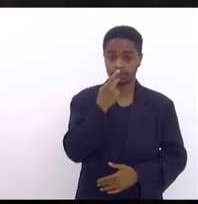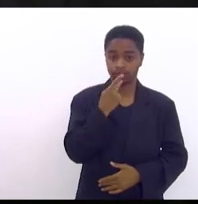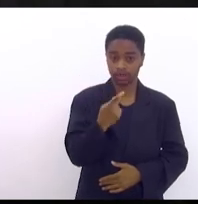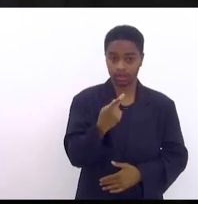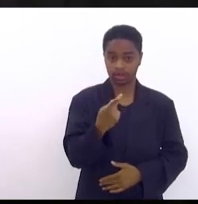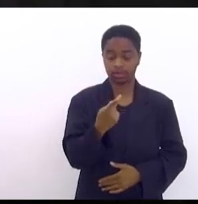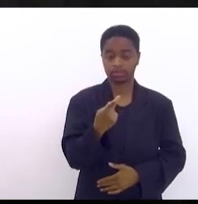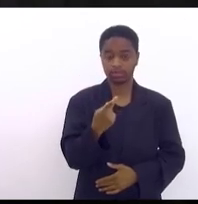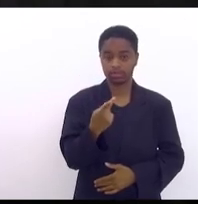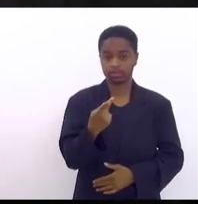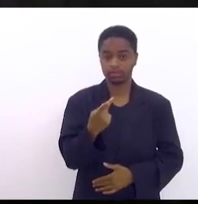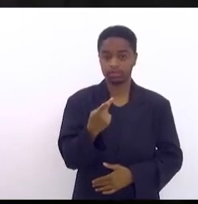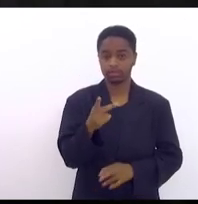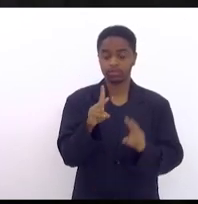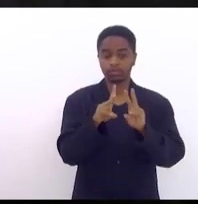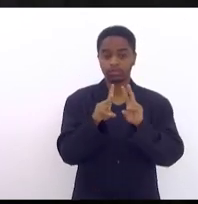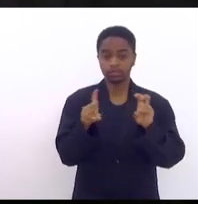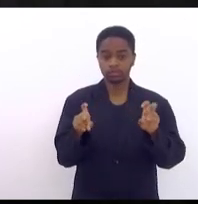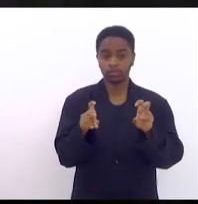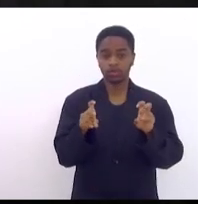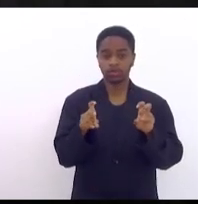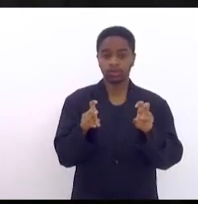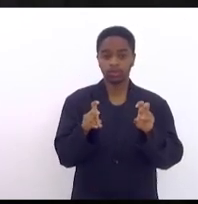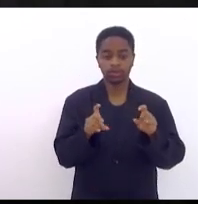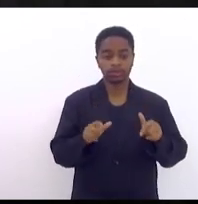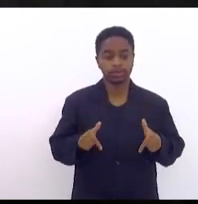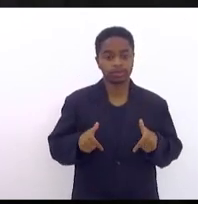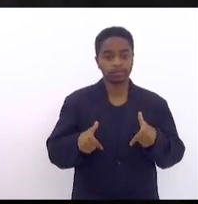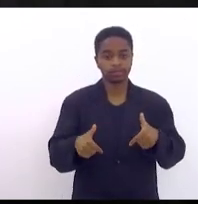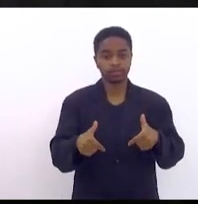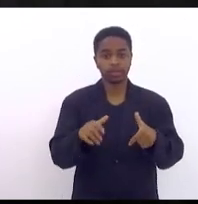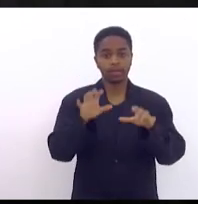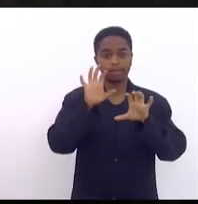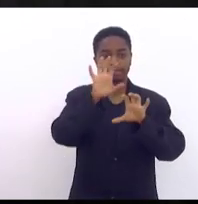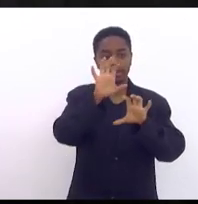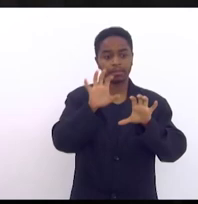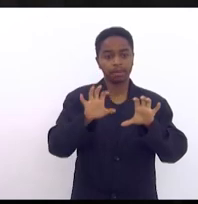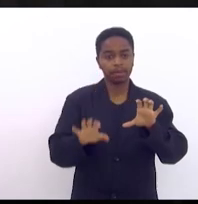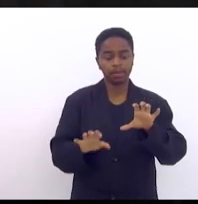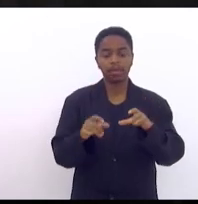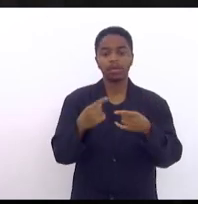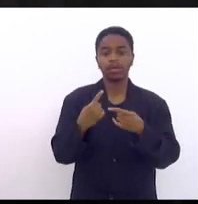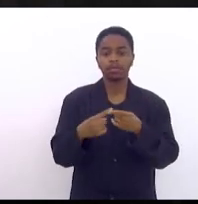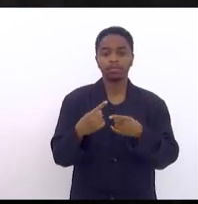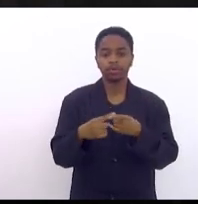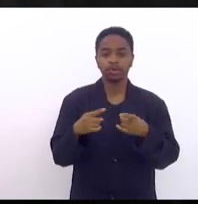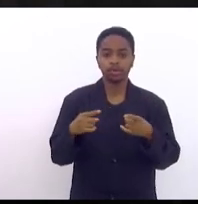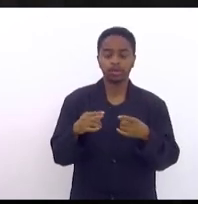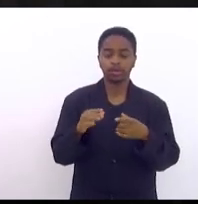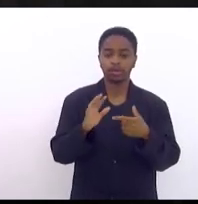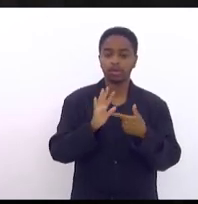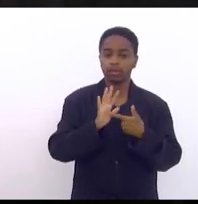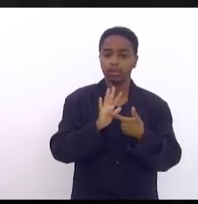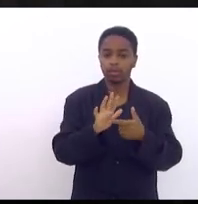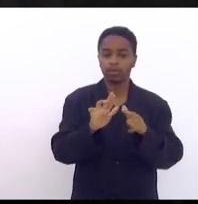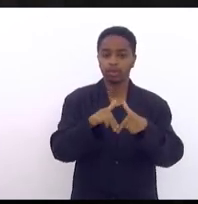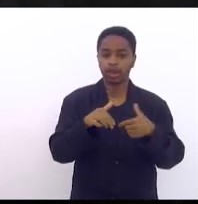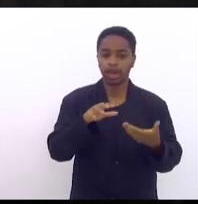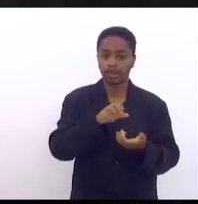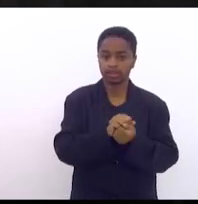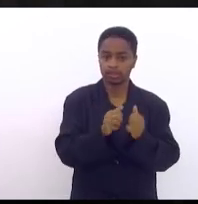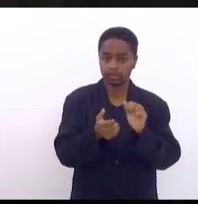mencionar também as vocações regionais, o regionalismo que fica ali acentuado através do